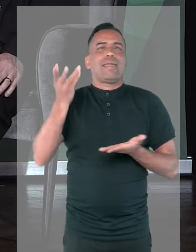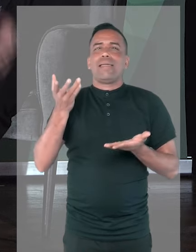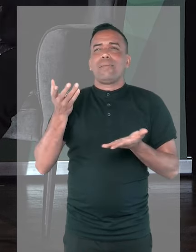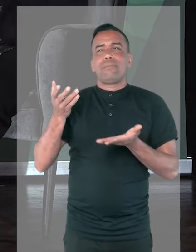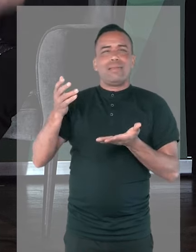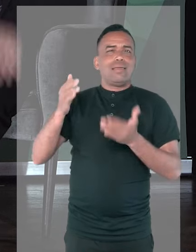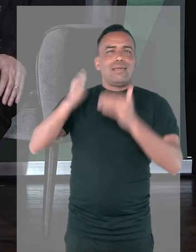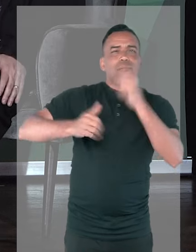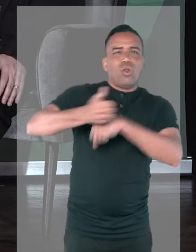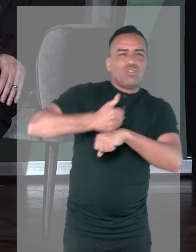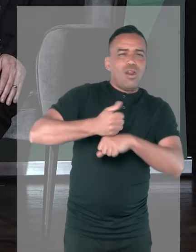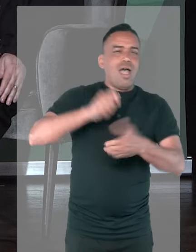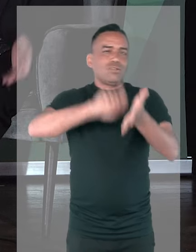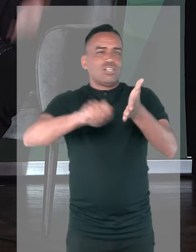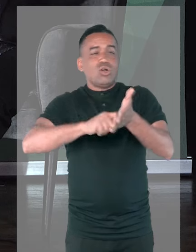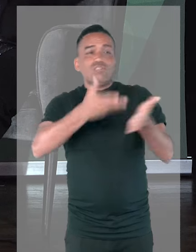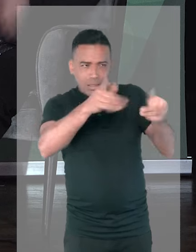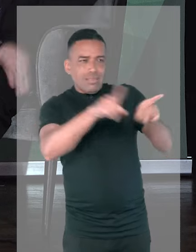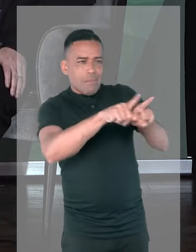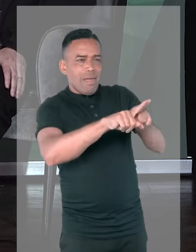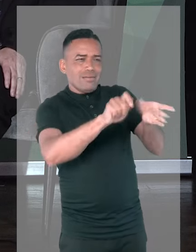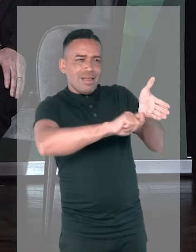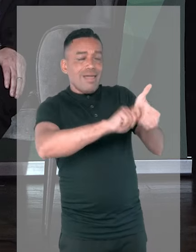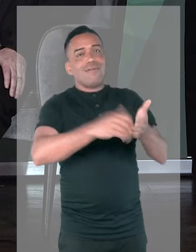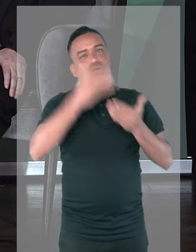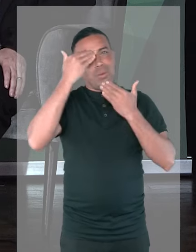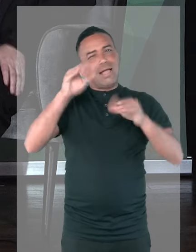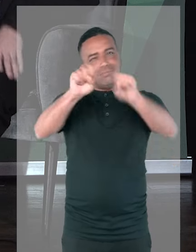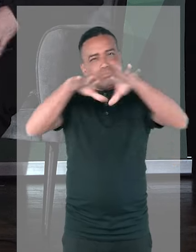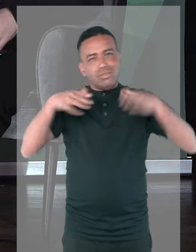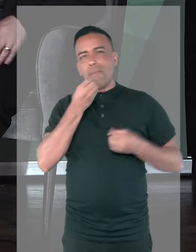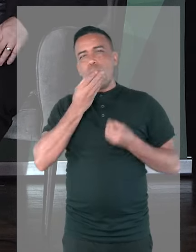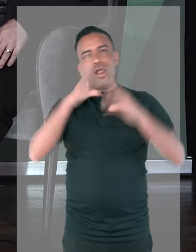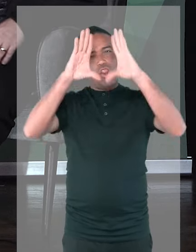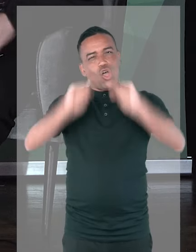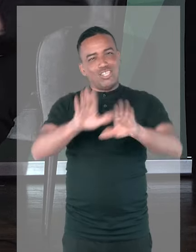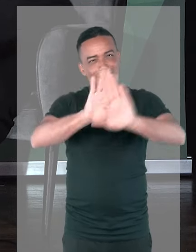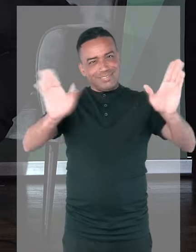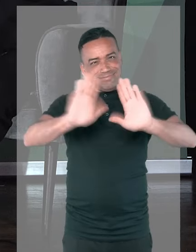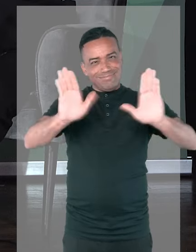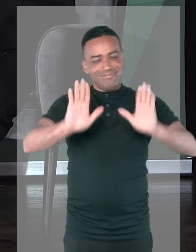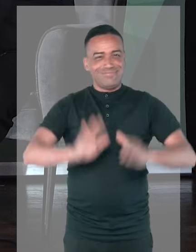escreve, ele próprio escritor. E obrigado a vocês que vieram. Boa noite.